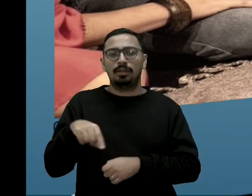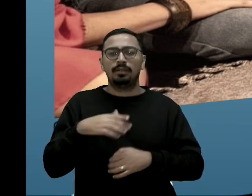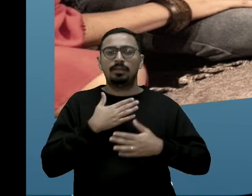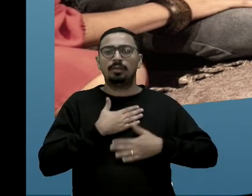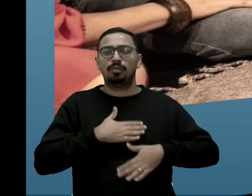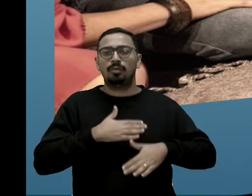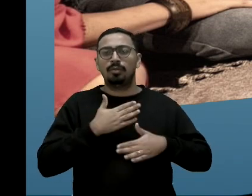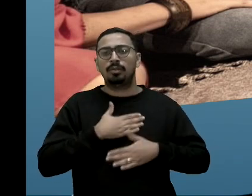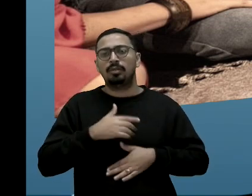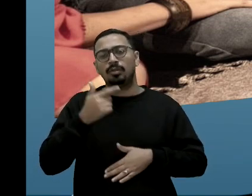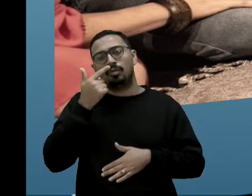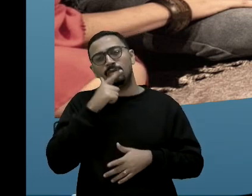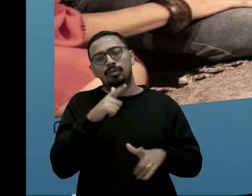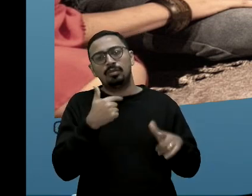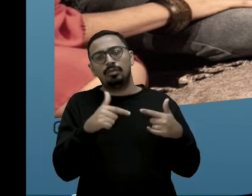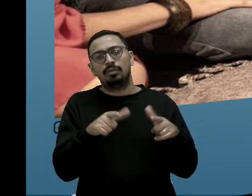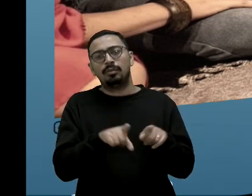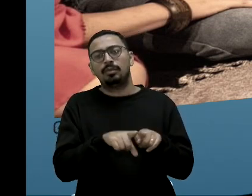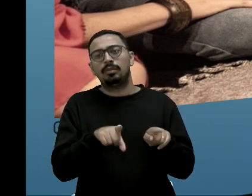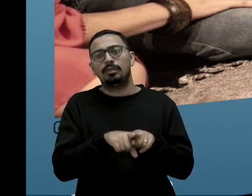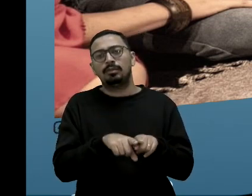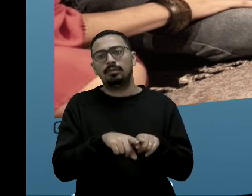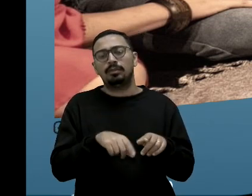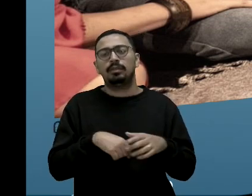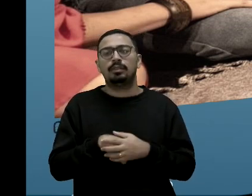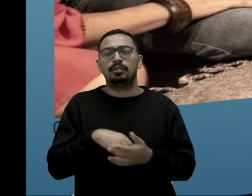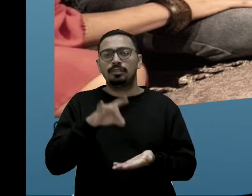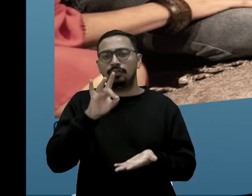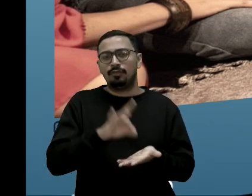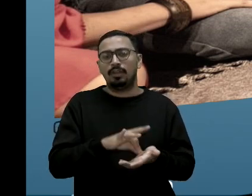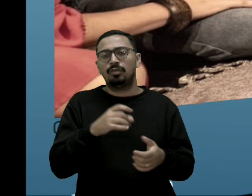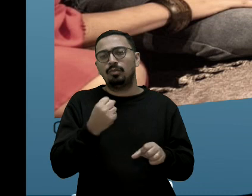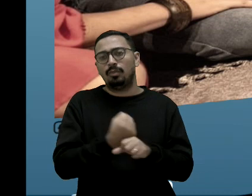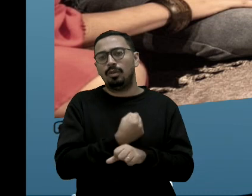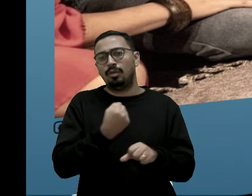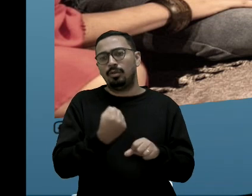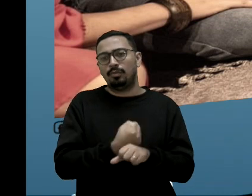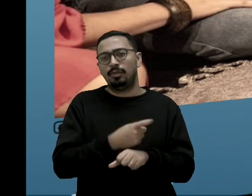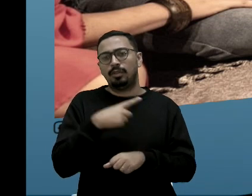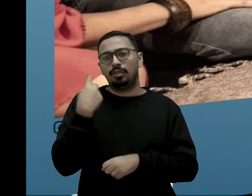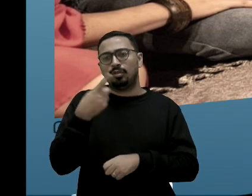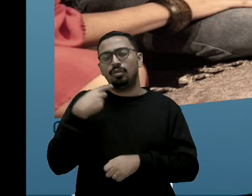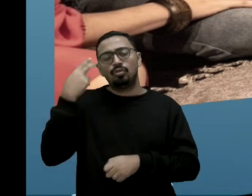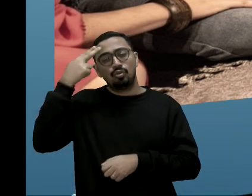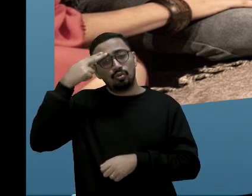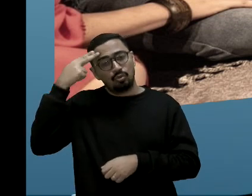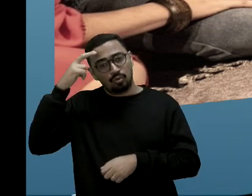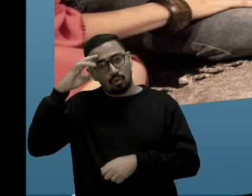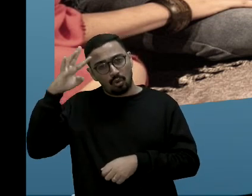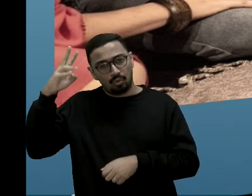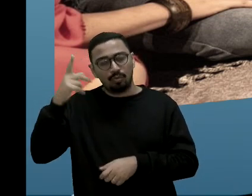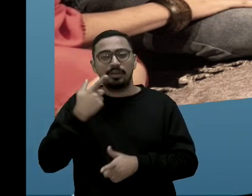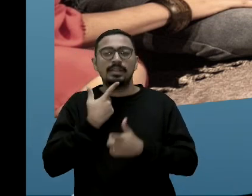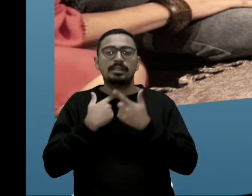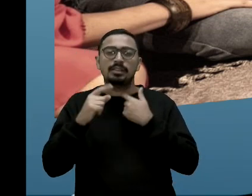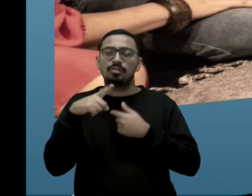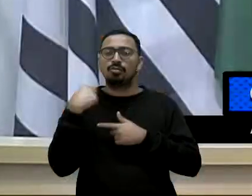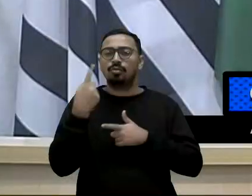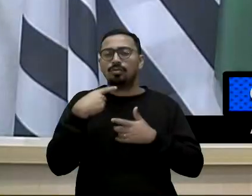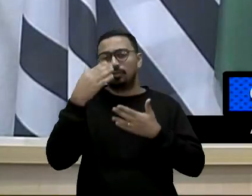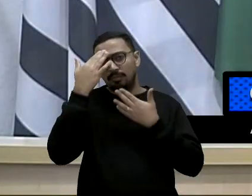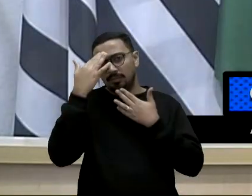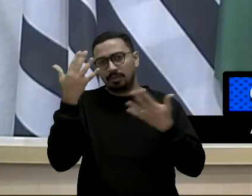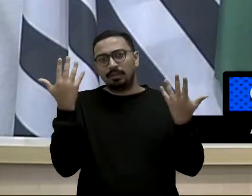gente conduzir o trabalho e realmente ver a obra realizada, que é o nosso sonho, nosso desejo. Então, muito obrigado, parabéns.